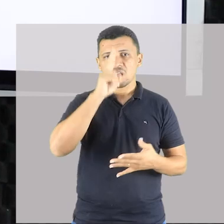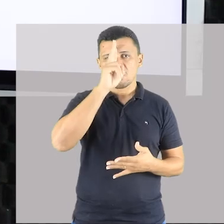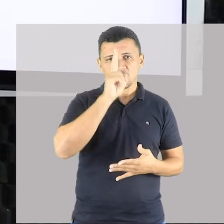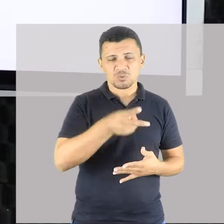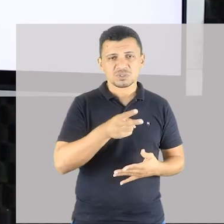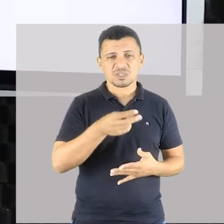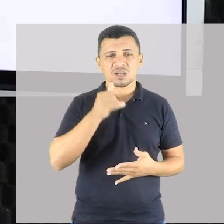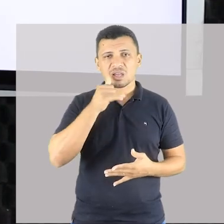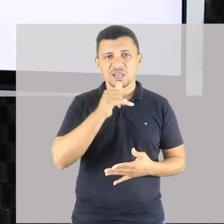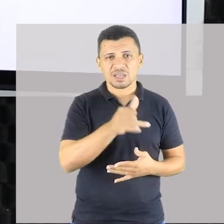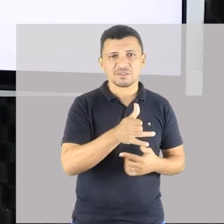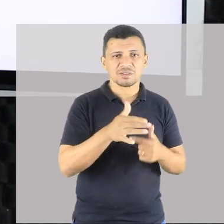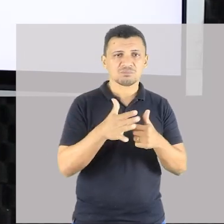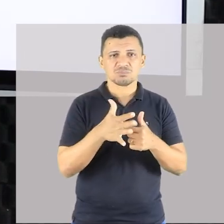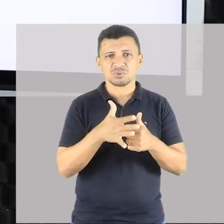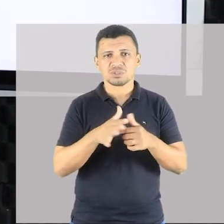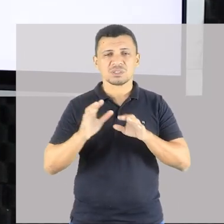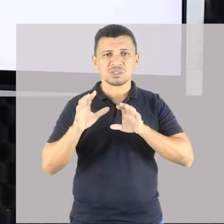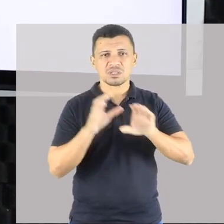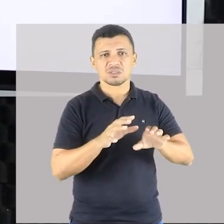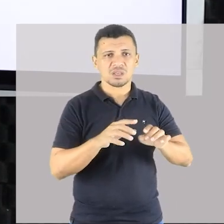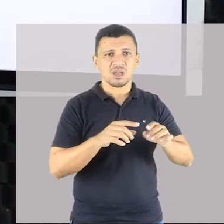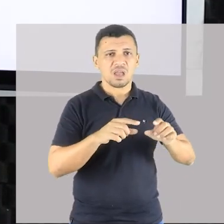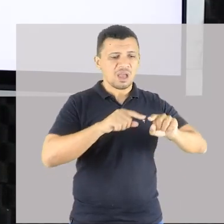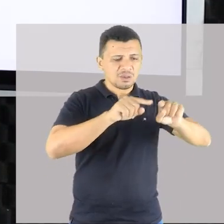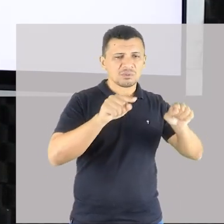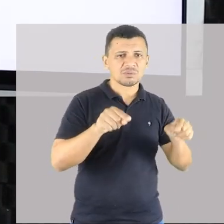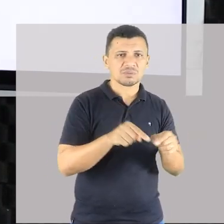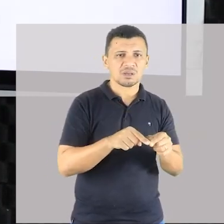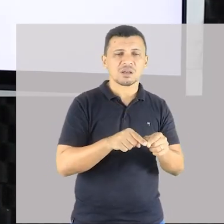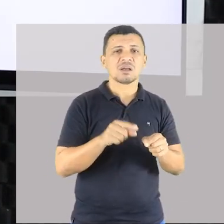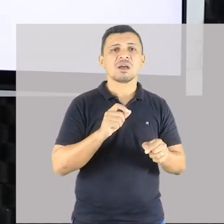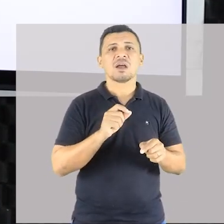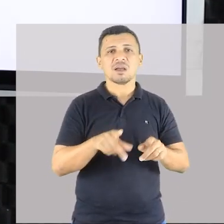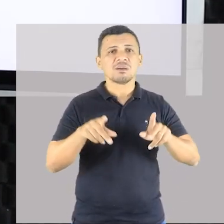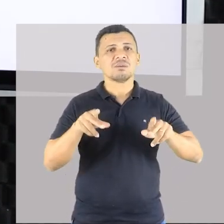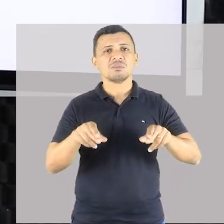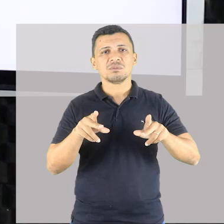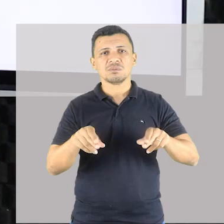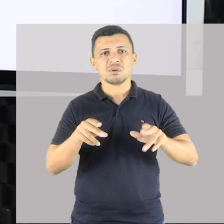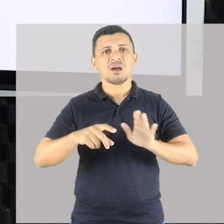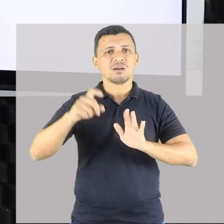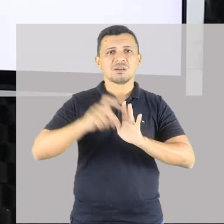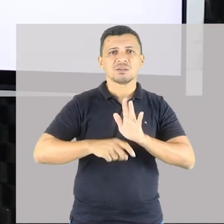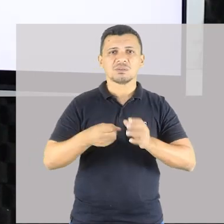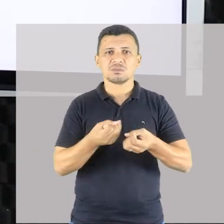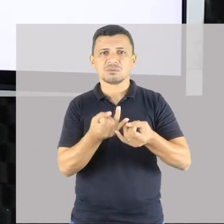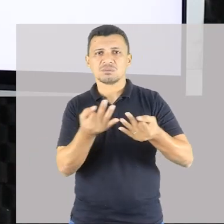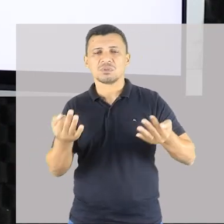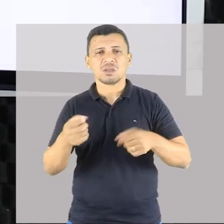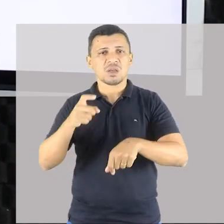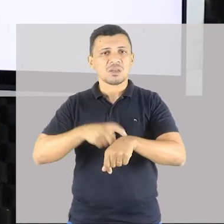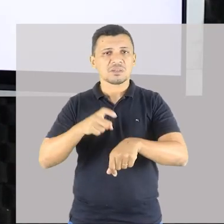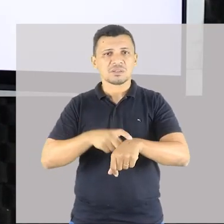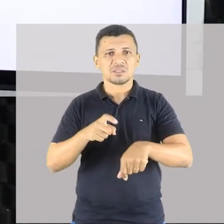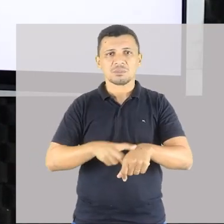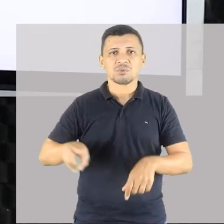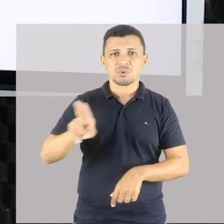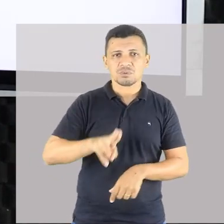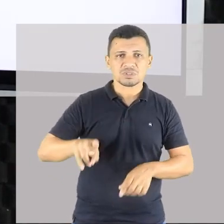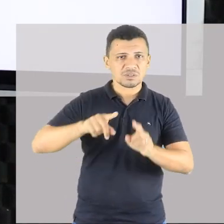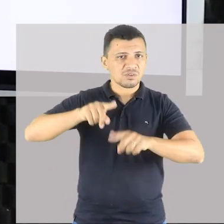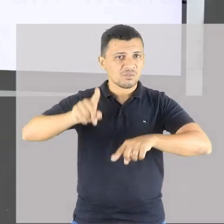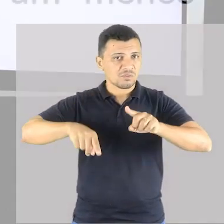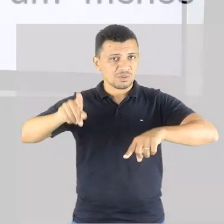eletromotriz induzida em uma espira é proporcional à taxa de variação do fluxo magnético em relação ao tempo gasto para realizar essa